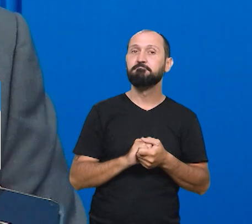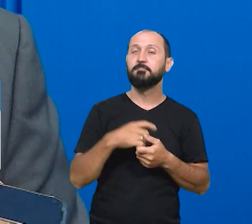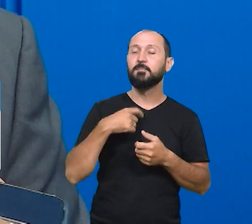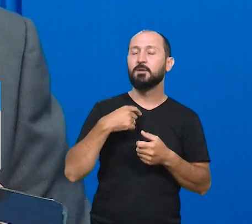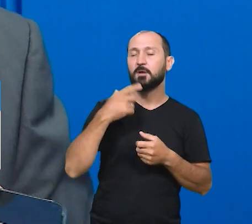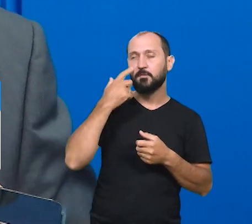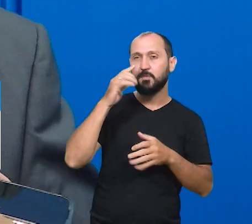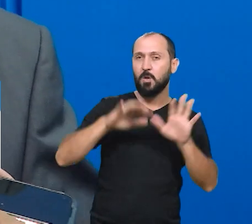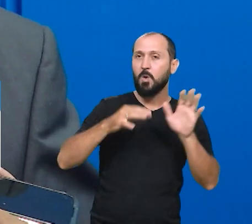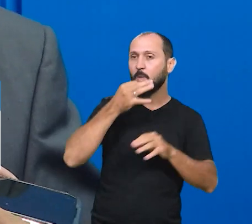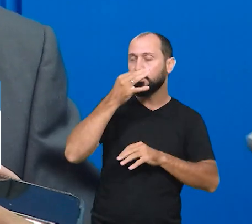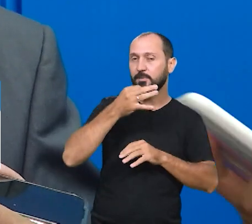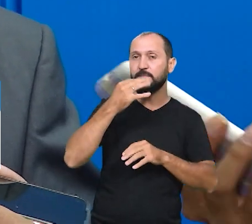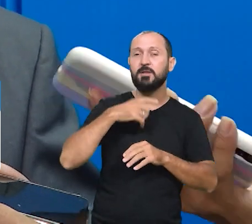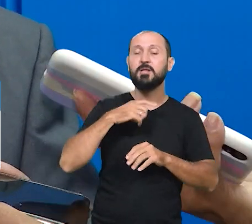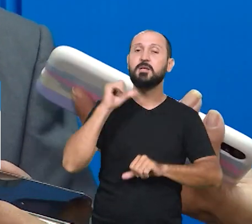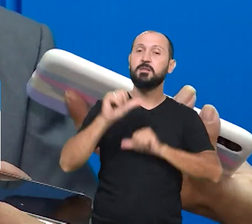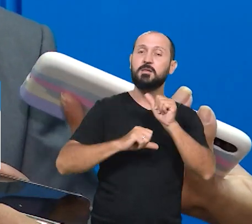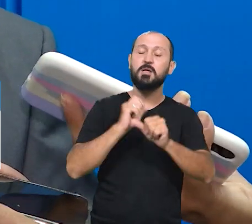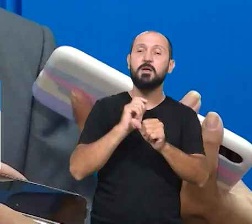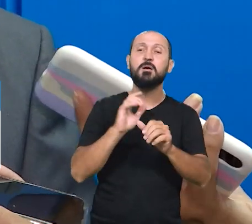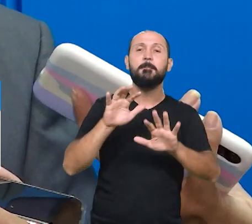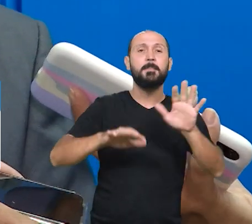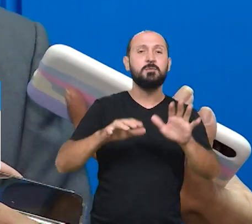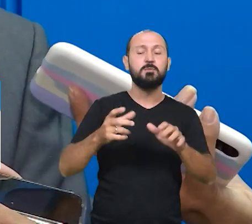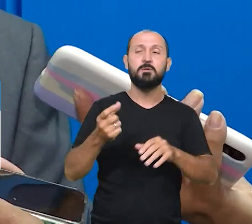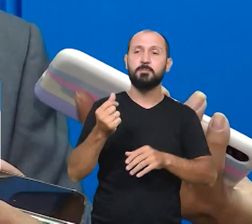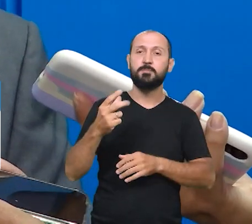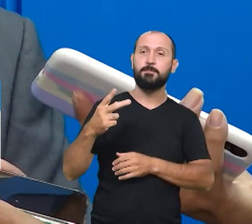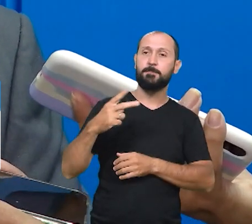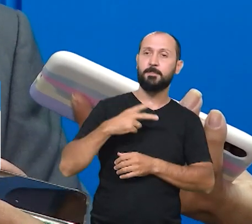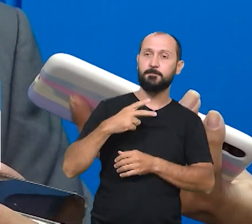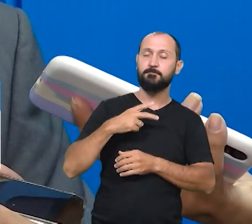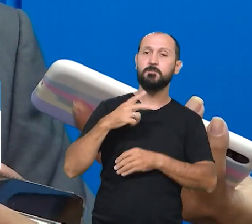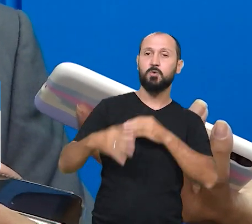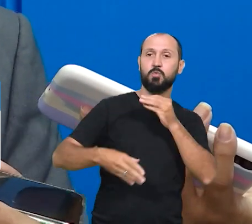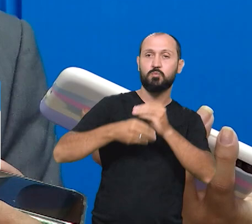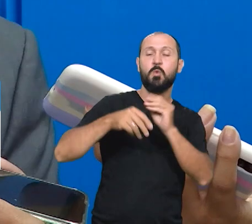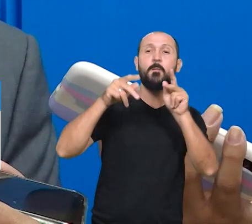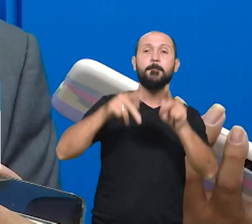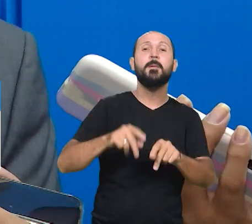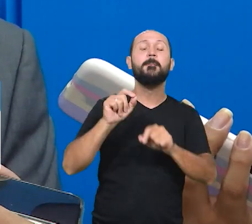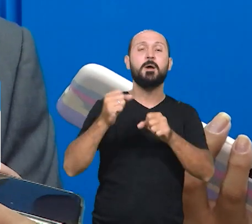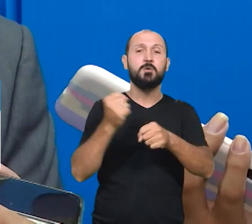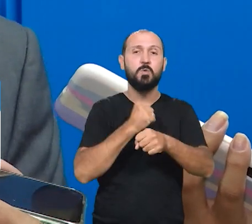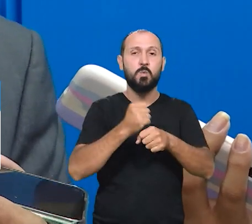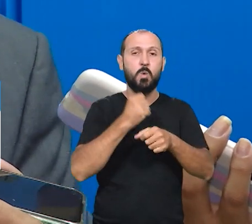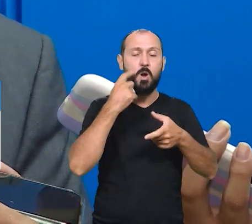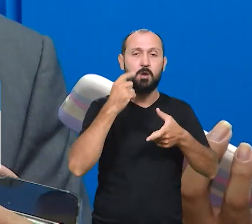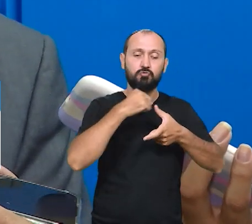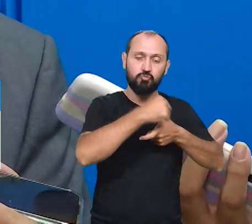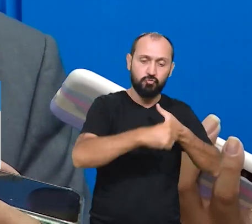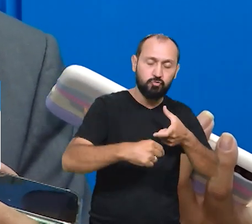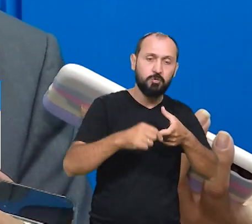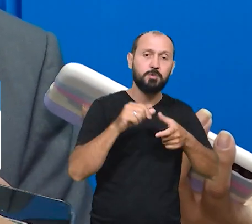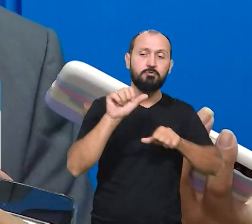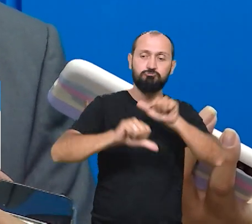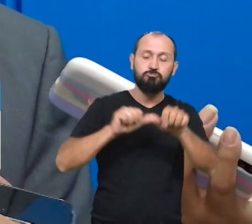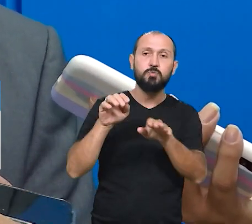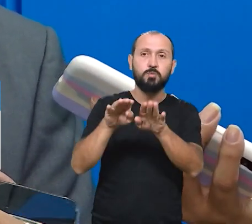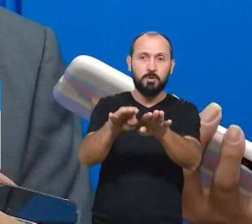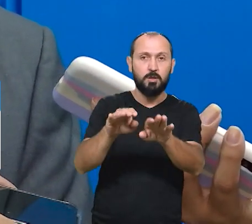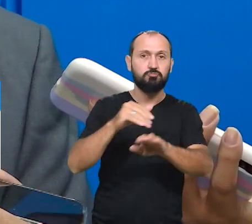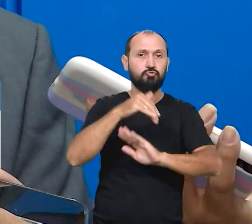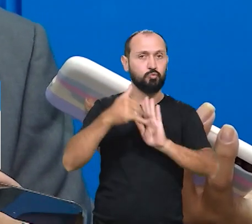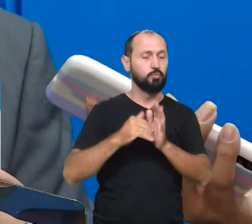contratuais. No nosso ponto de vista, vai ter que acontecer um investimento privado com investimento público para que a rodovia mude